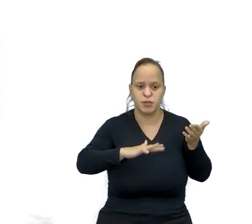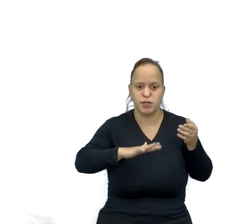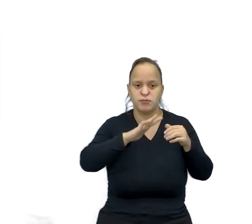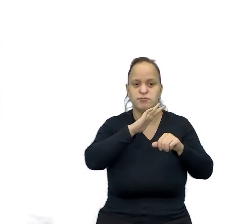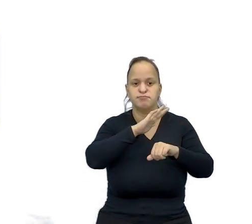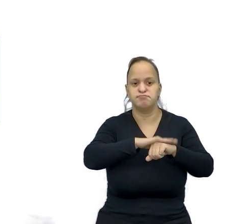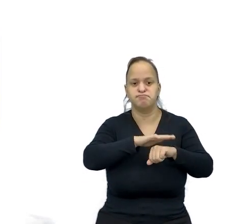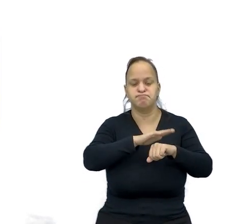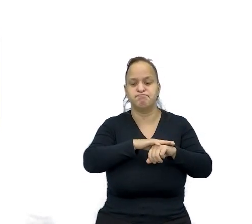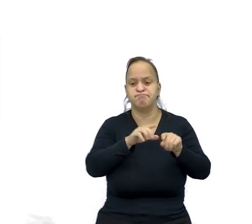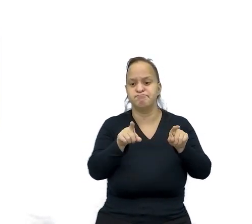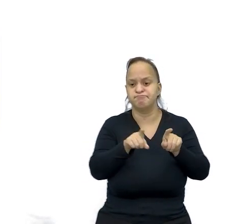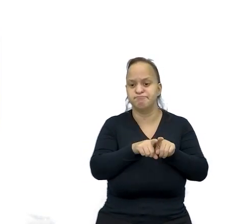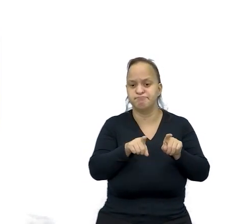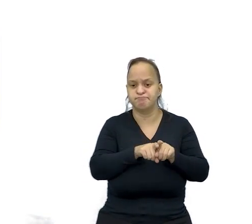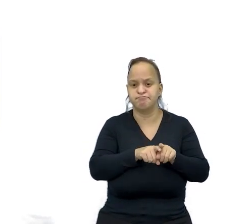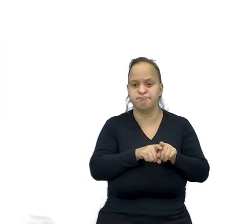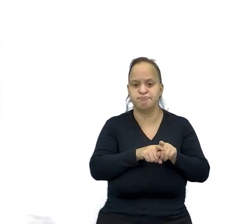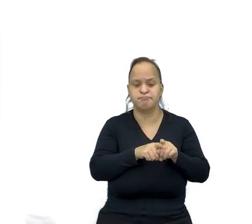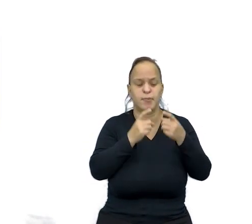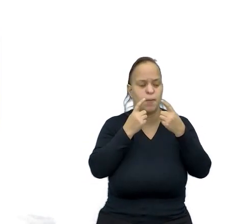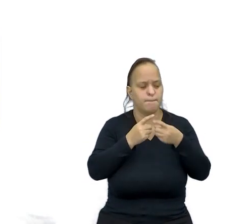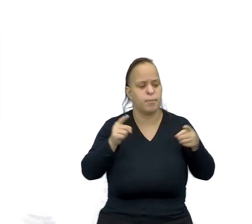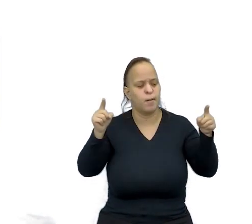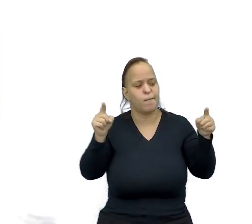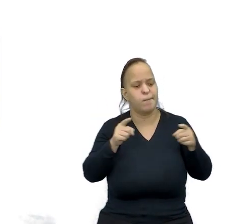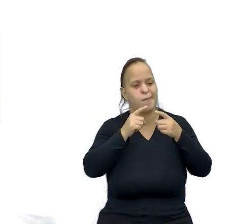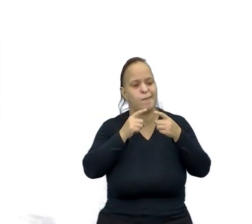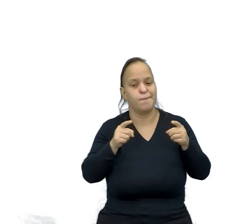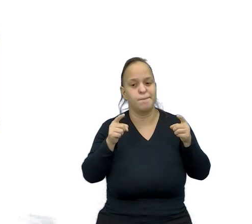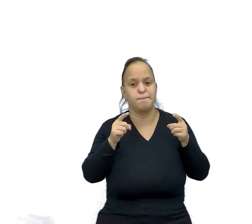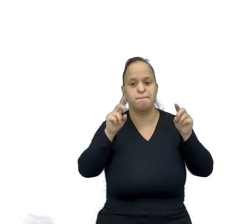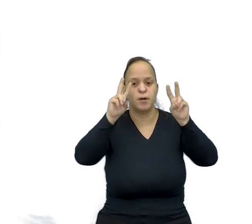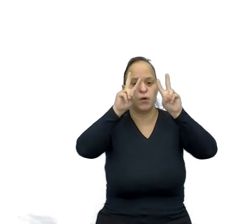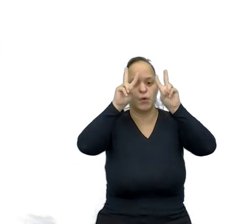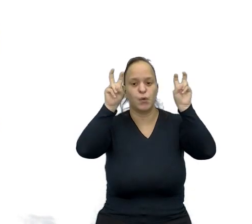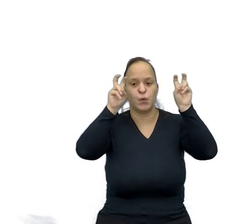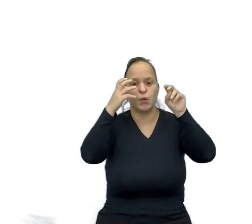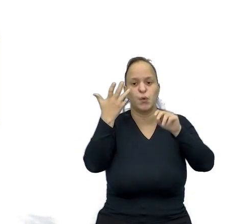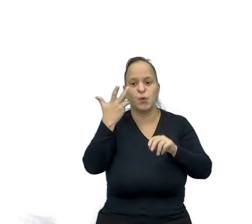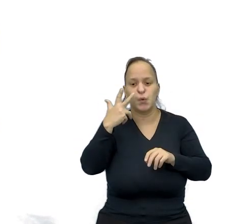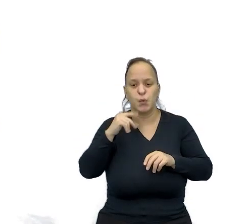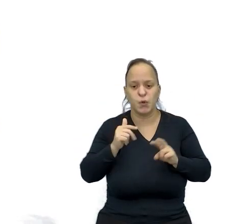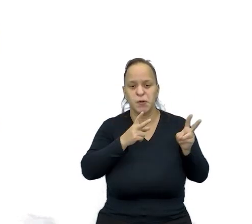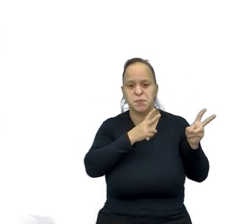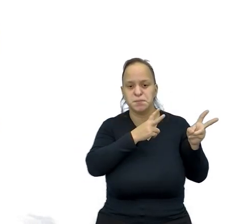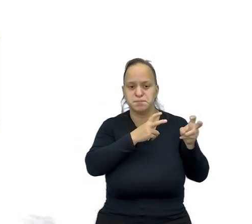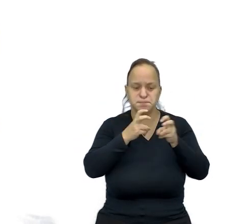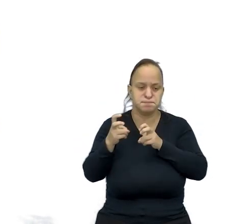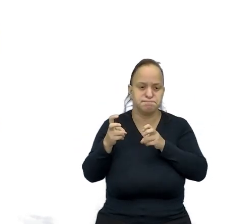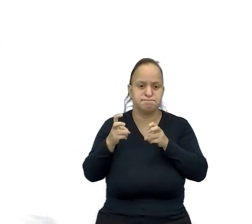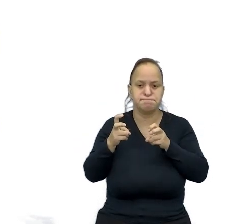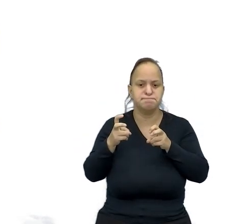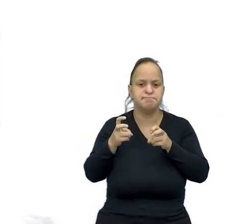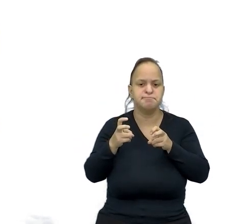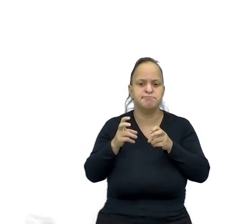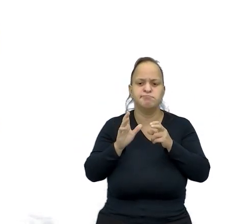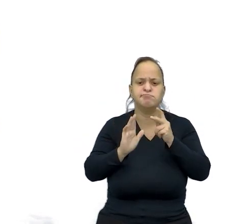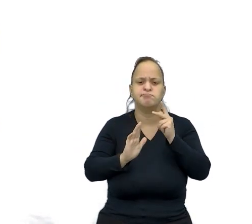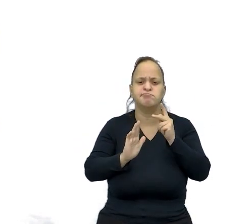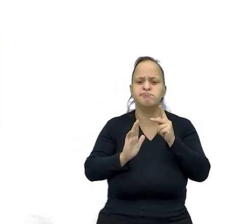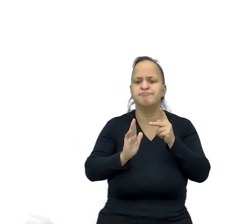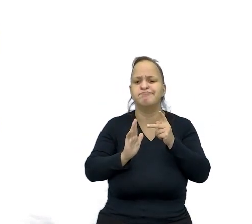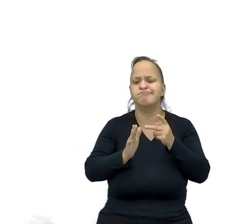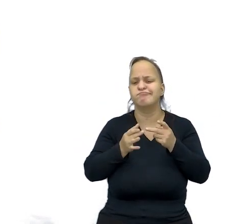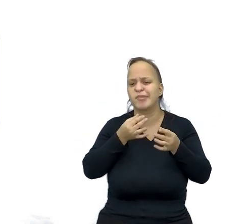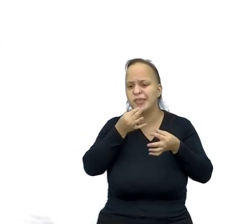e audição de uma canção sobre infância. Aqui, então, ele dá uma proposta de entendimento